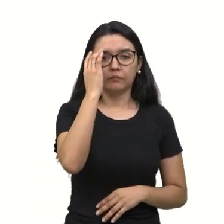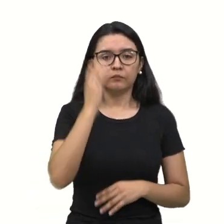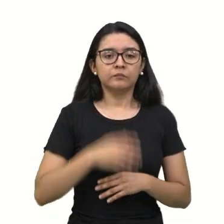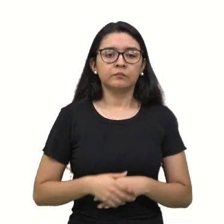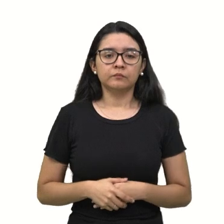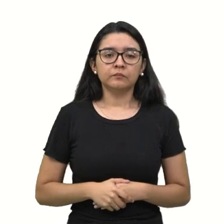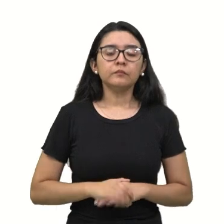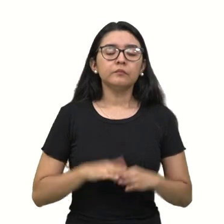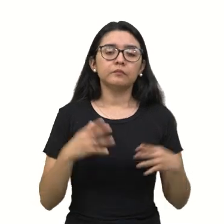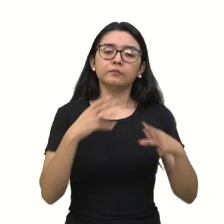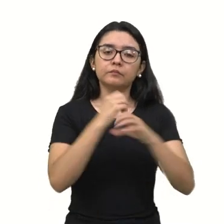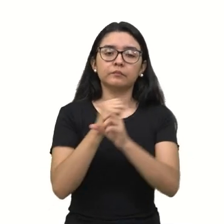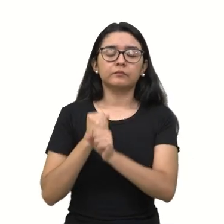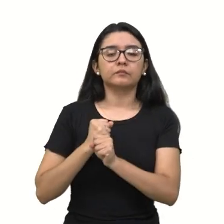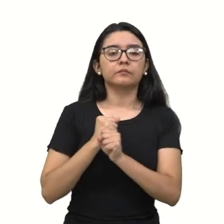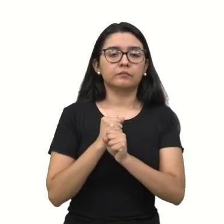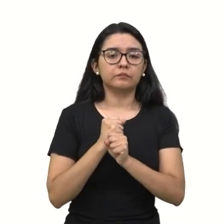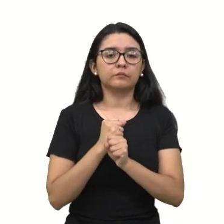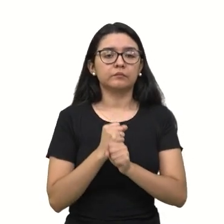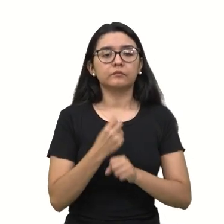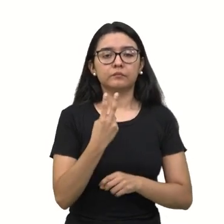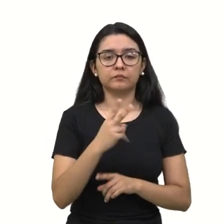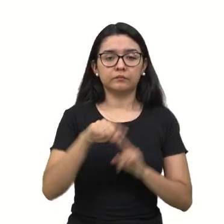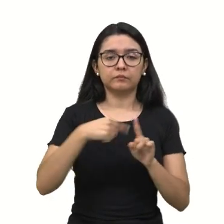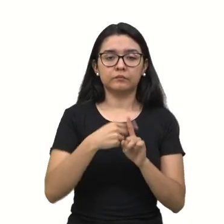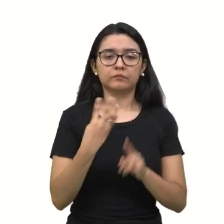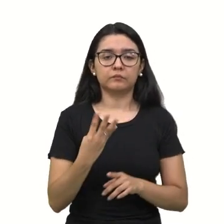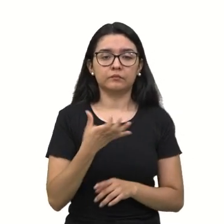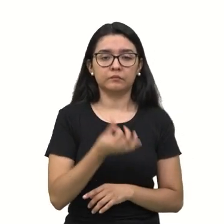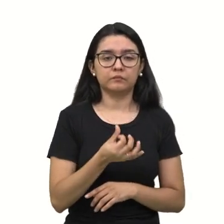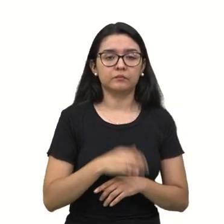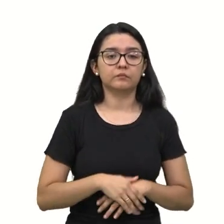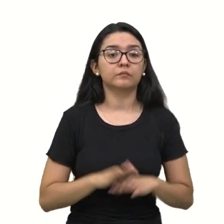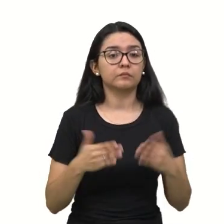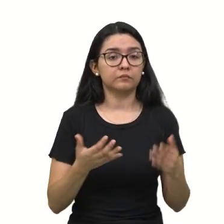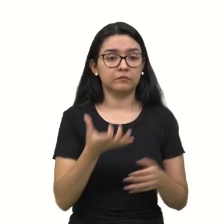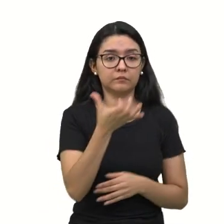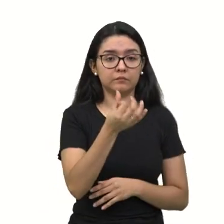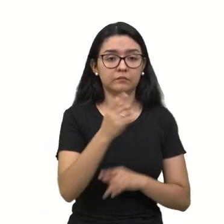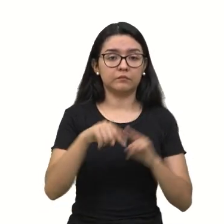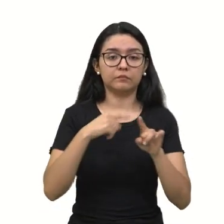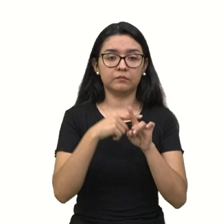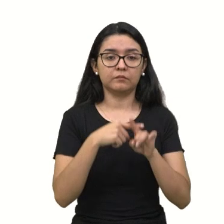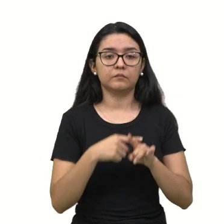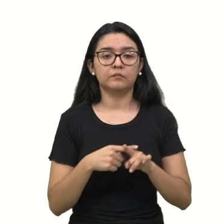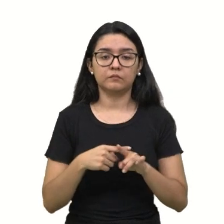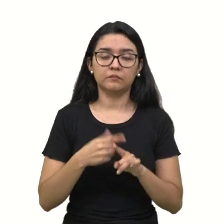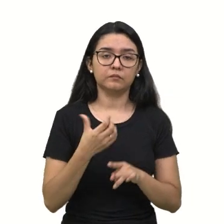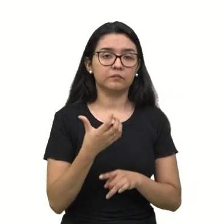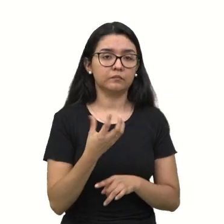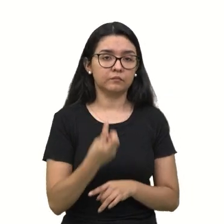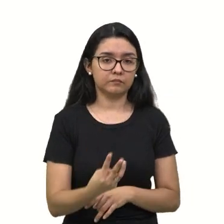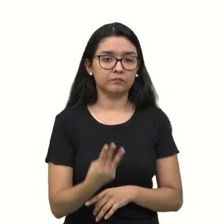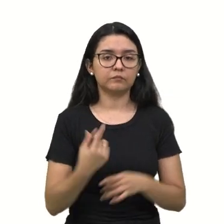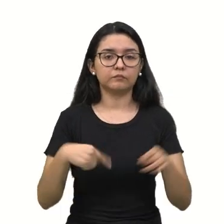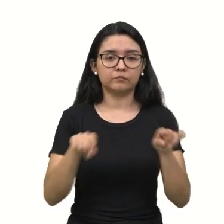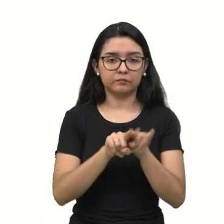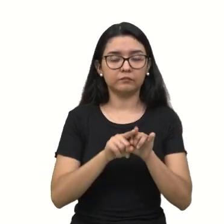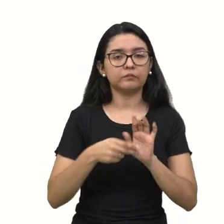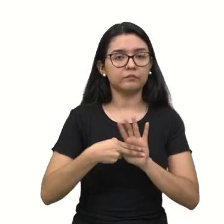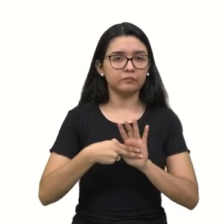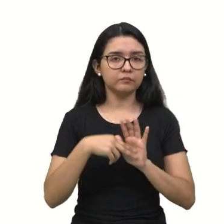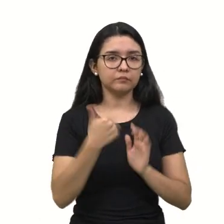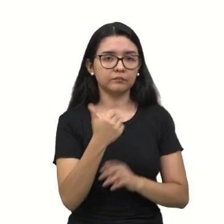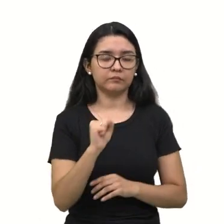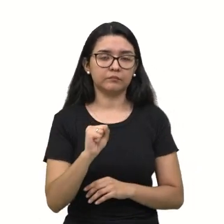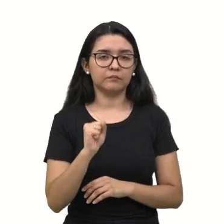calcularia aqui a soma. 2 mais 4, 6. E esse 6, né, vai ser multiplicado por quem? Por 3, que também daria